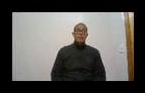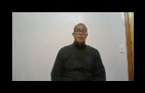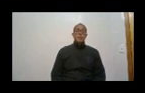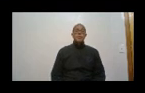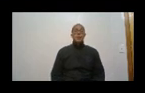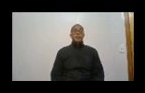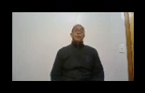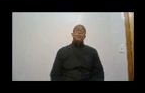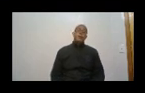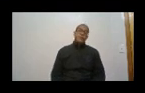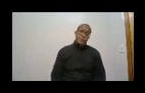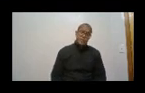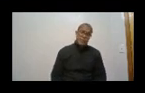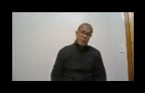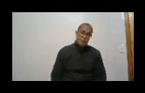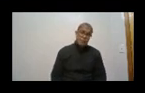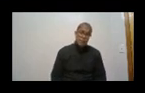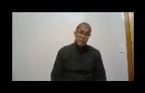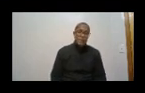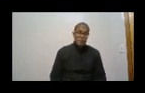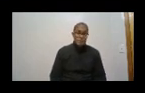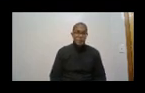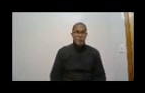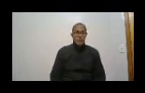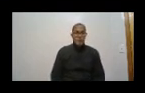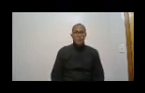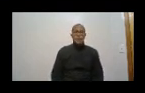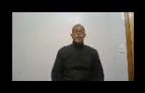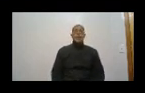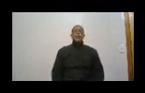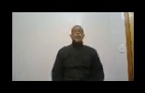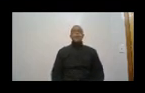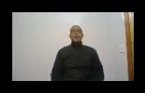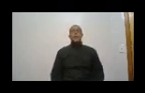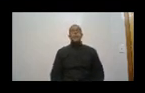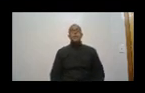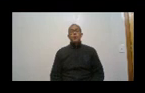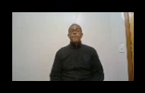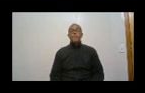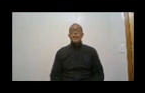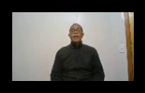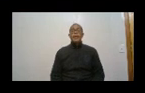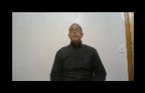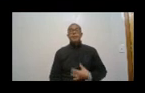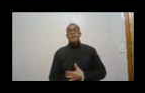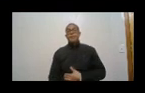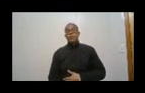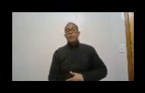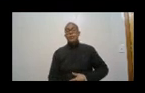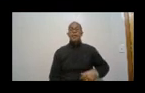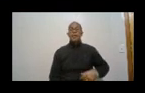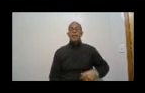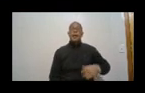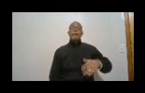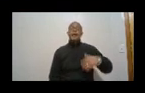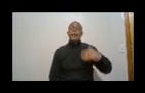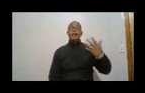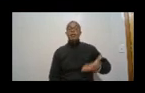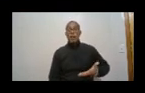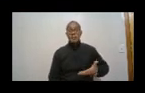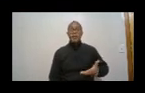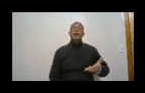hormônios estão alterados, pode influenciar na farmacodinâmica, ou seja, no efeito. Eu estou aplicando um produto na pele e ele precisa ser absorvido na pele.